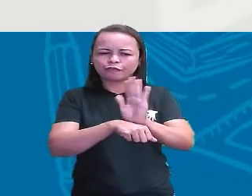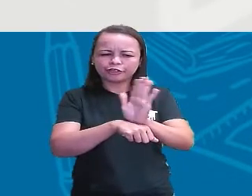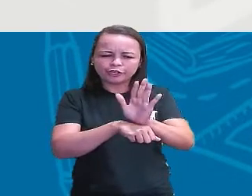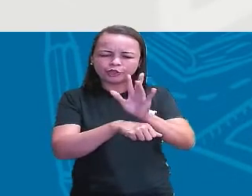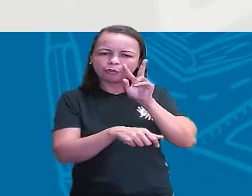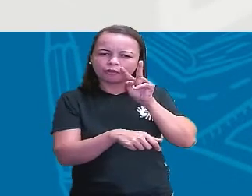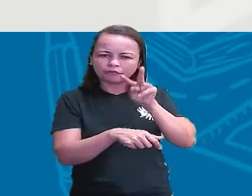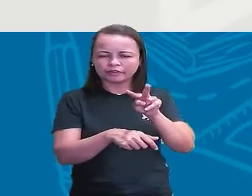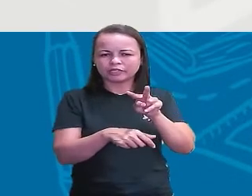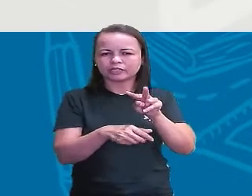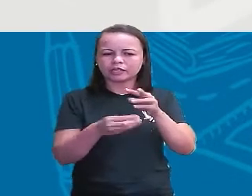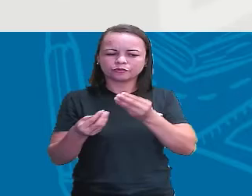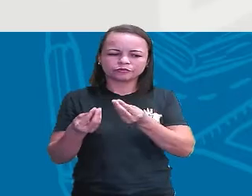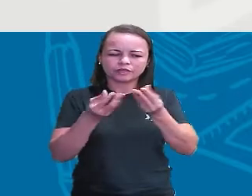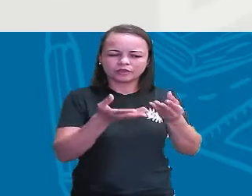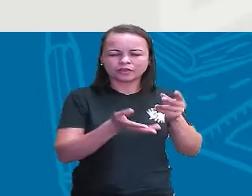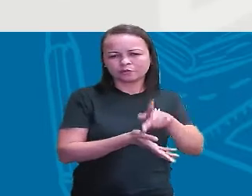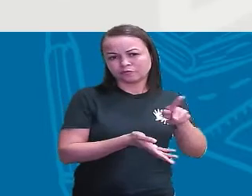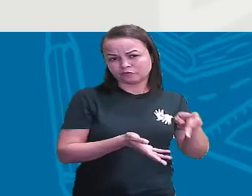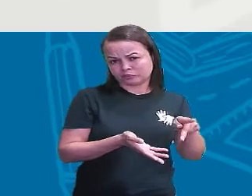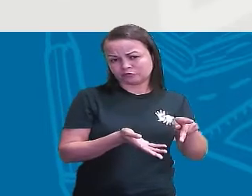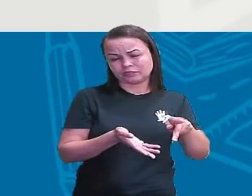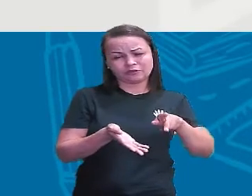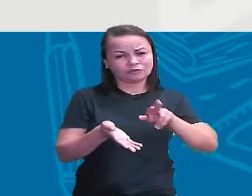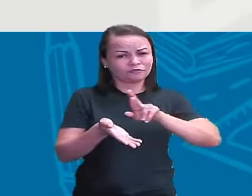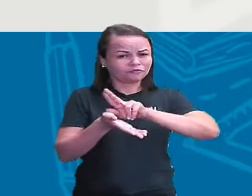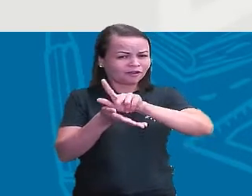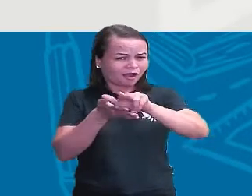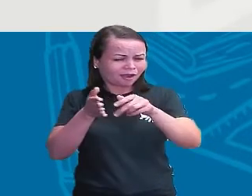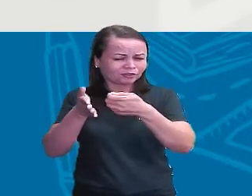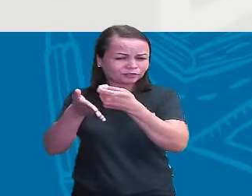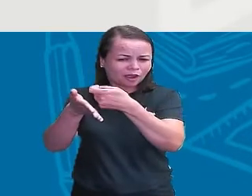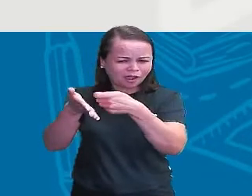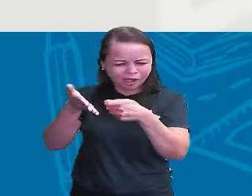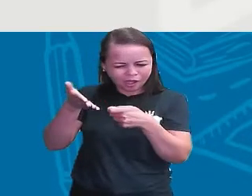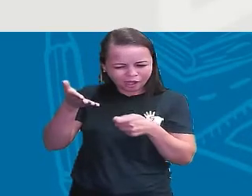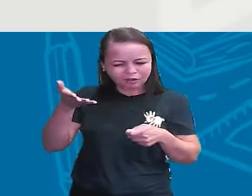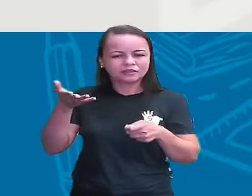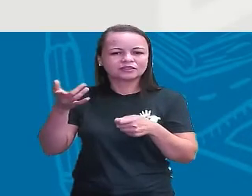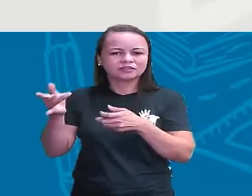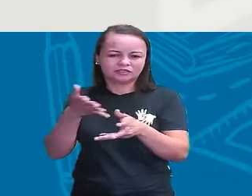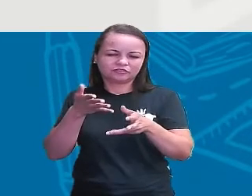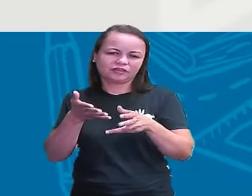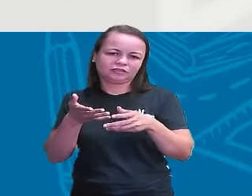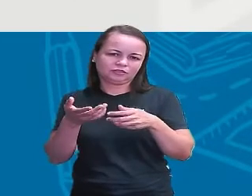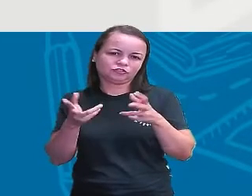professora. Pode ser um relatório de diversos temas e de diversas situações.